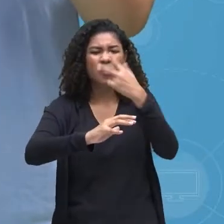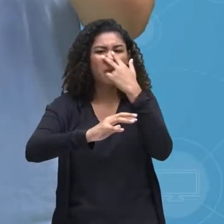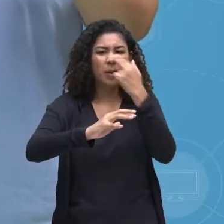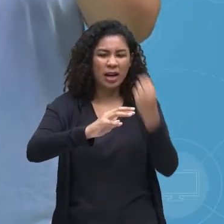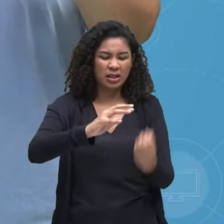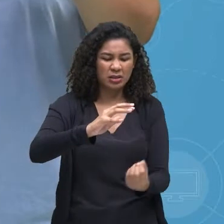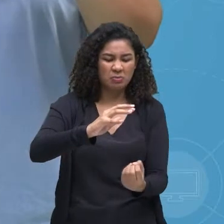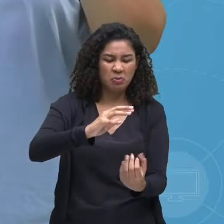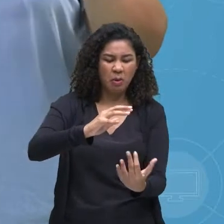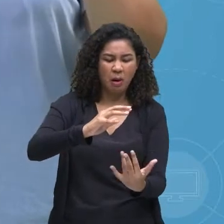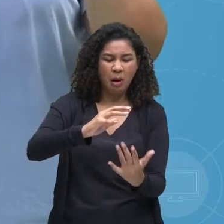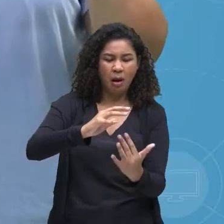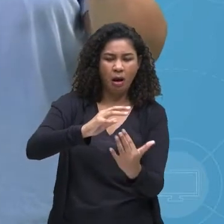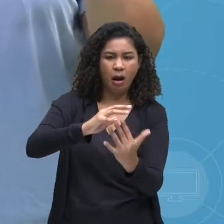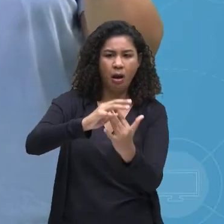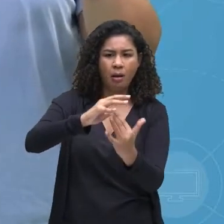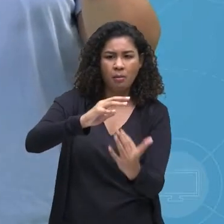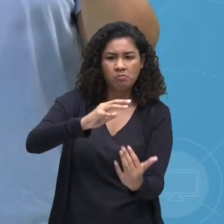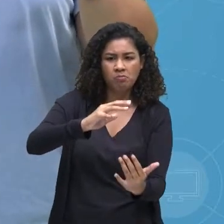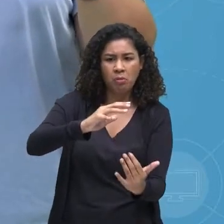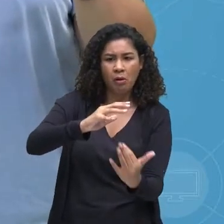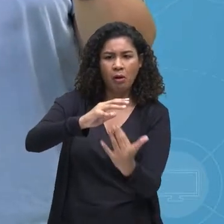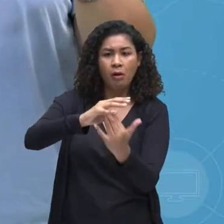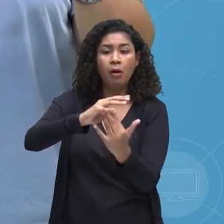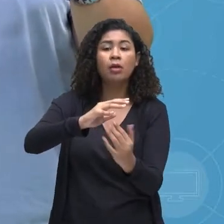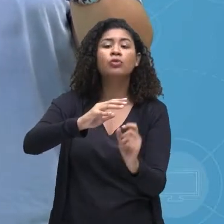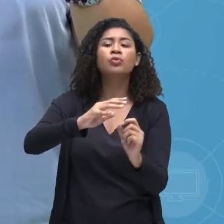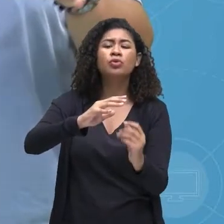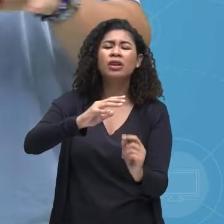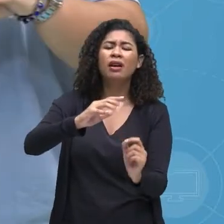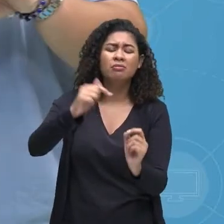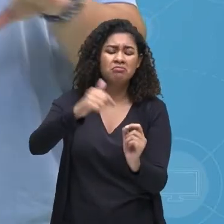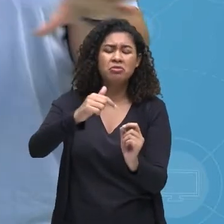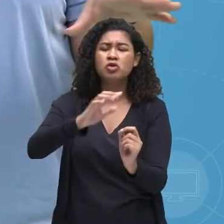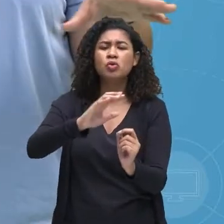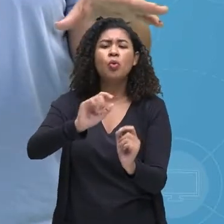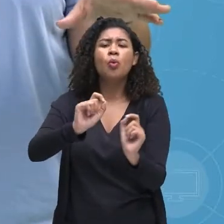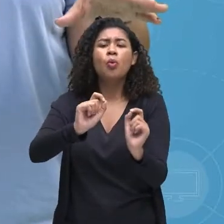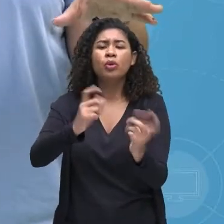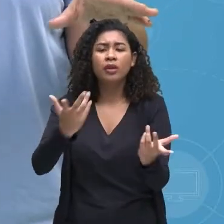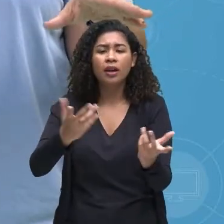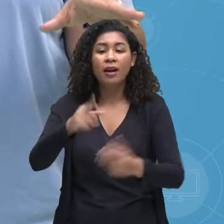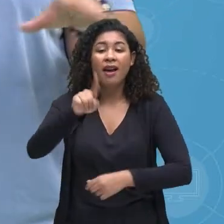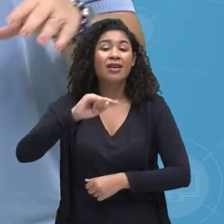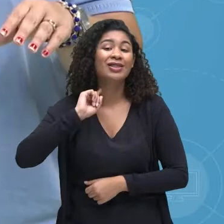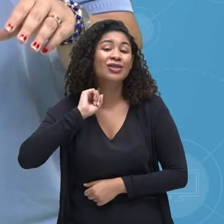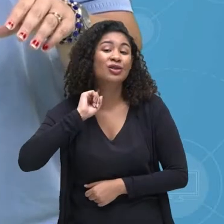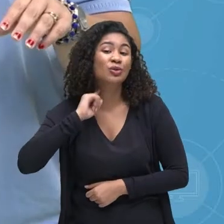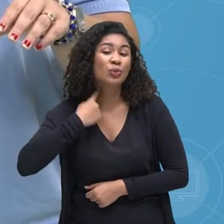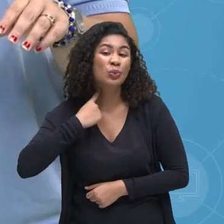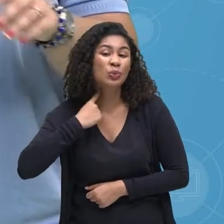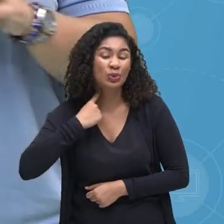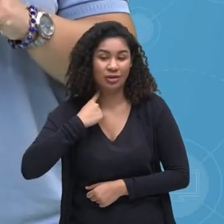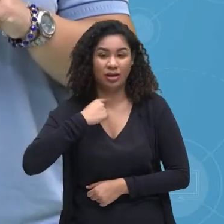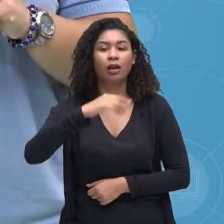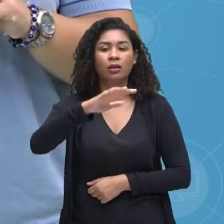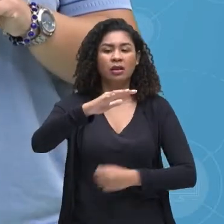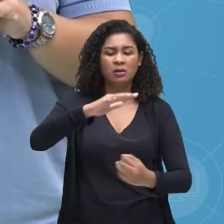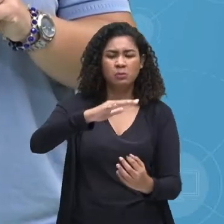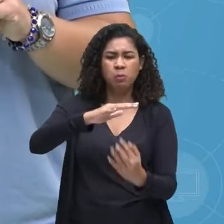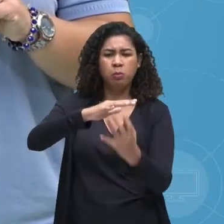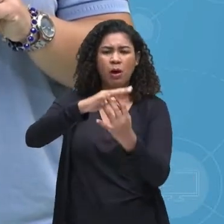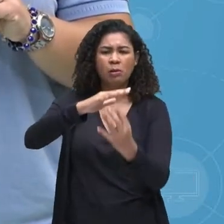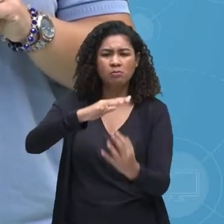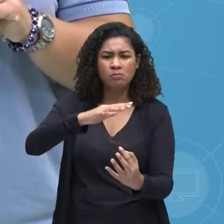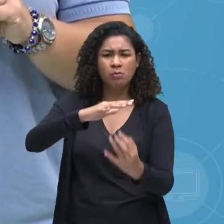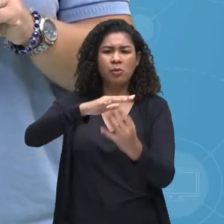começa a fazer um buraco aí nessa camada e a nossa filtragem, olha, ela deixa de existir. Então é importante sim que